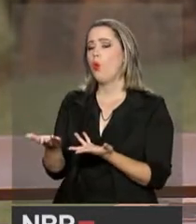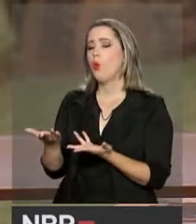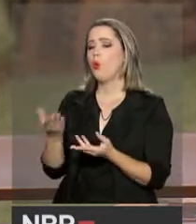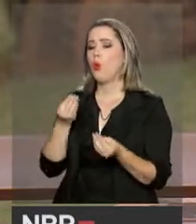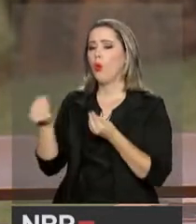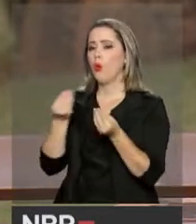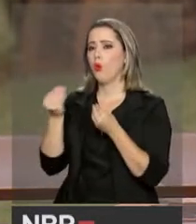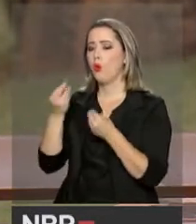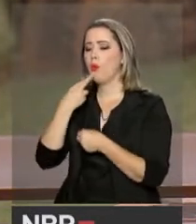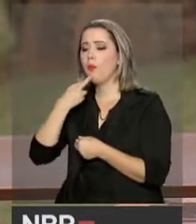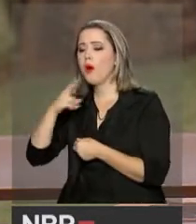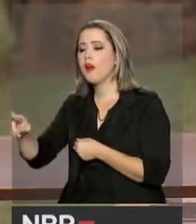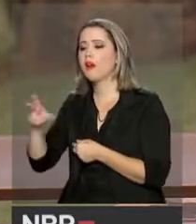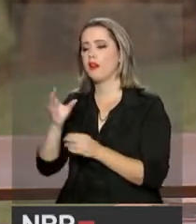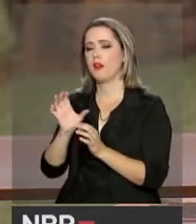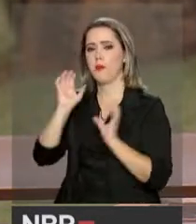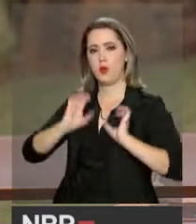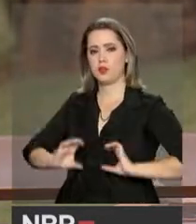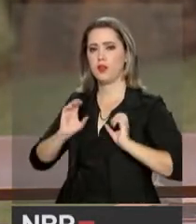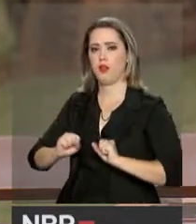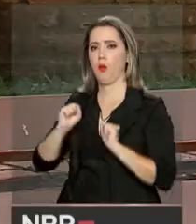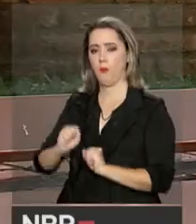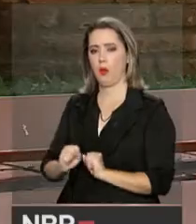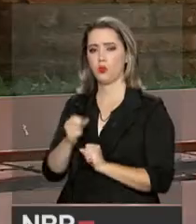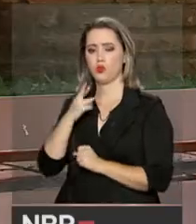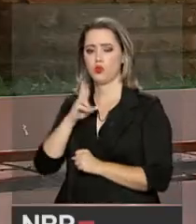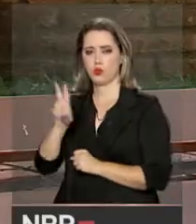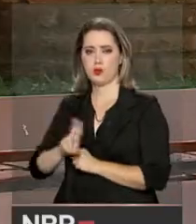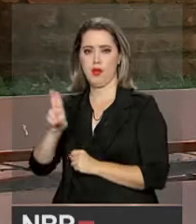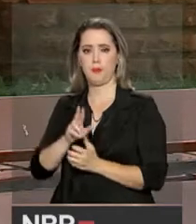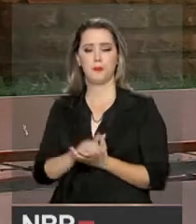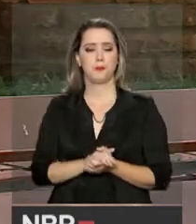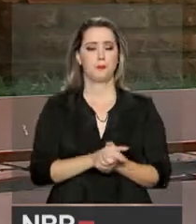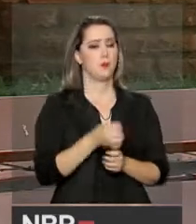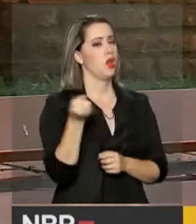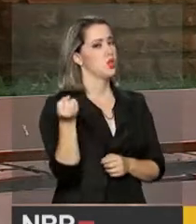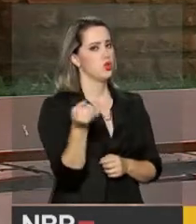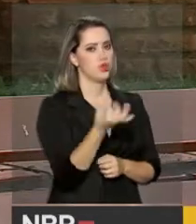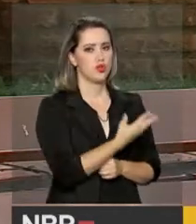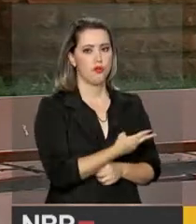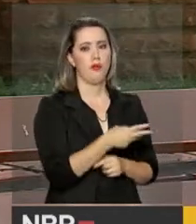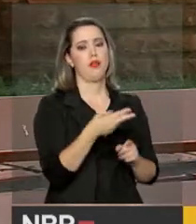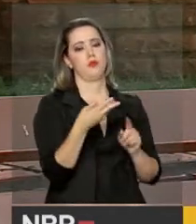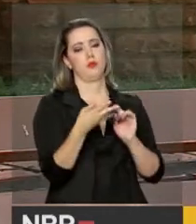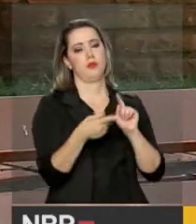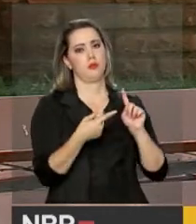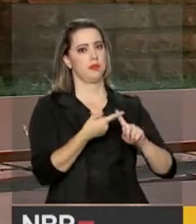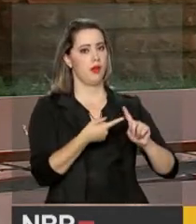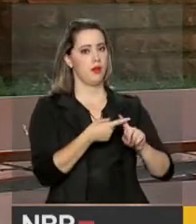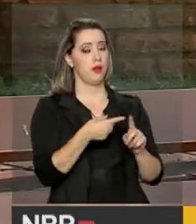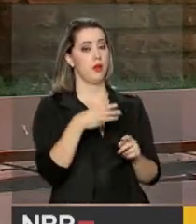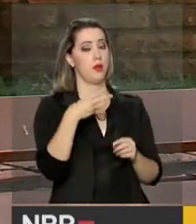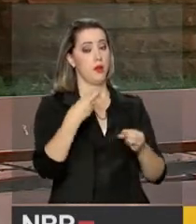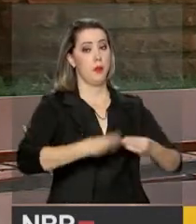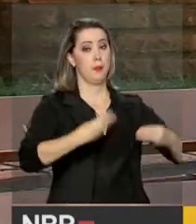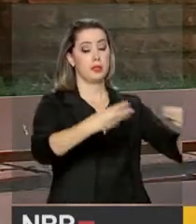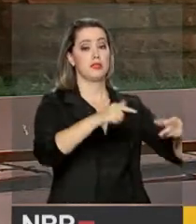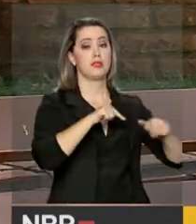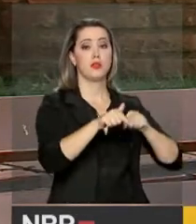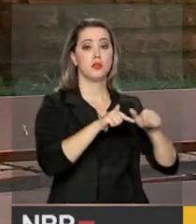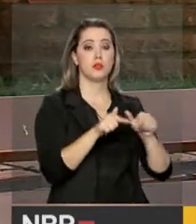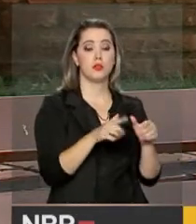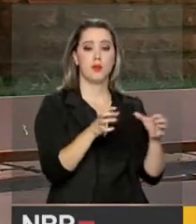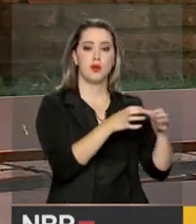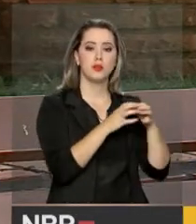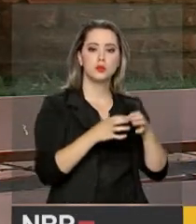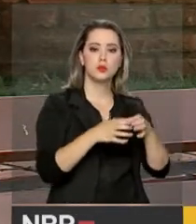de denúncia que o cidadão tem para utilizar? Então, são diversos canais. No Ministério do Trabalho, todas as unidades